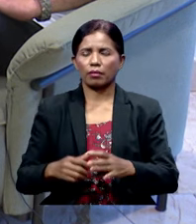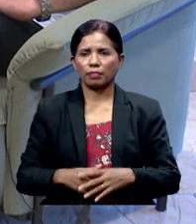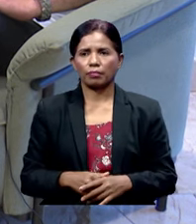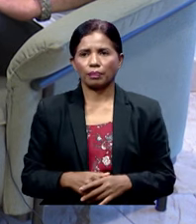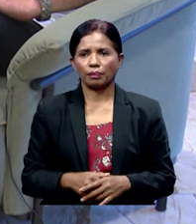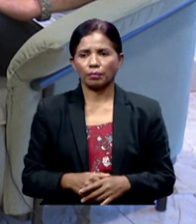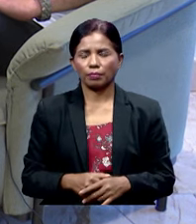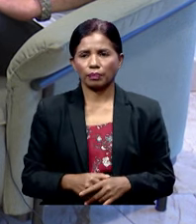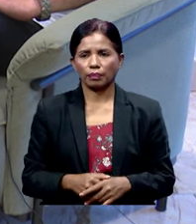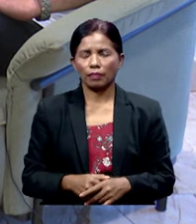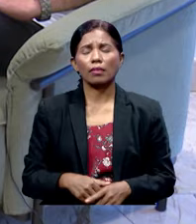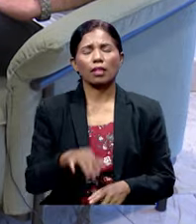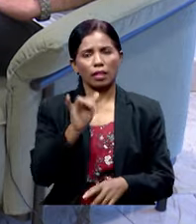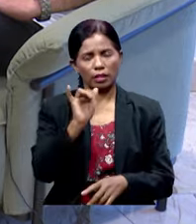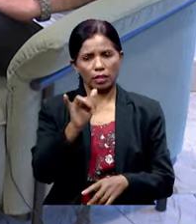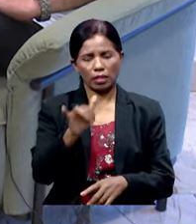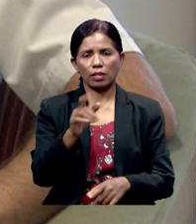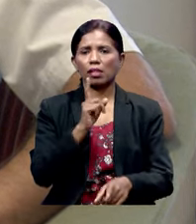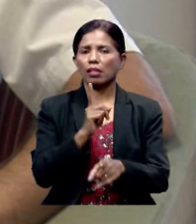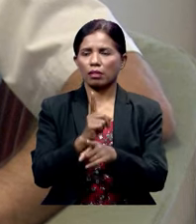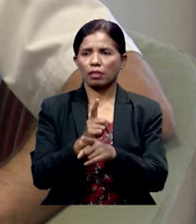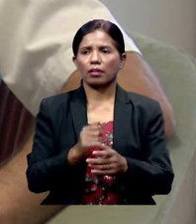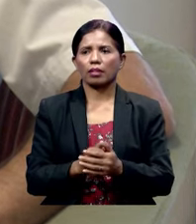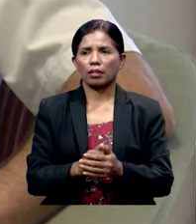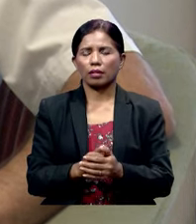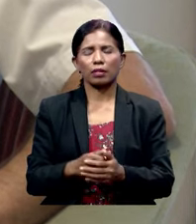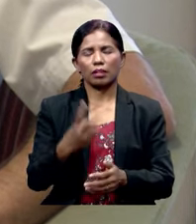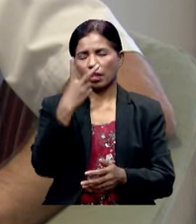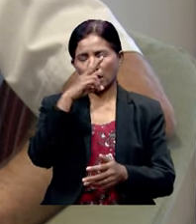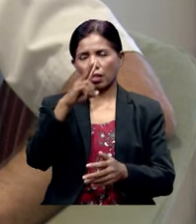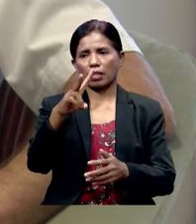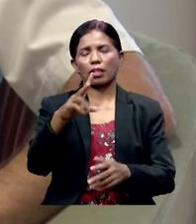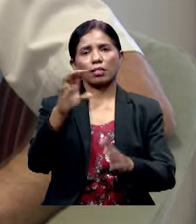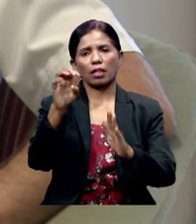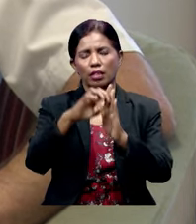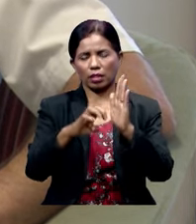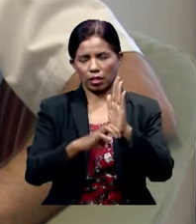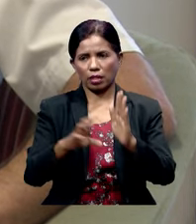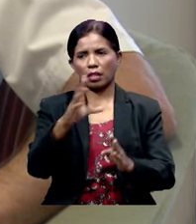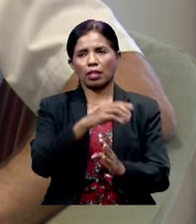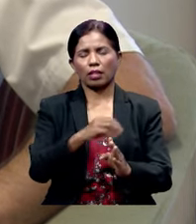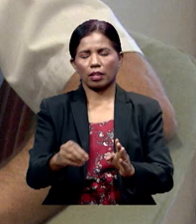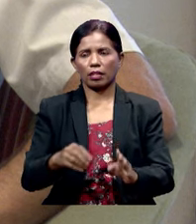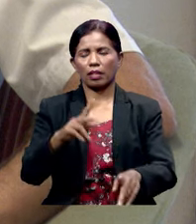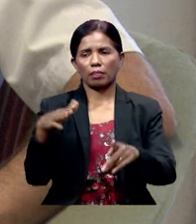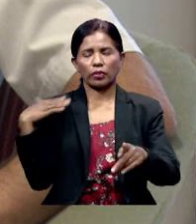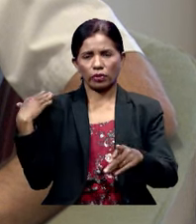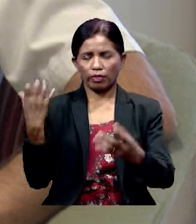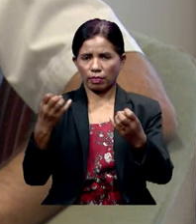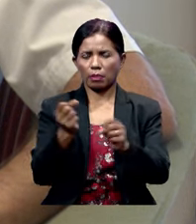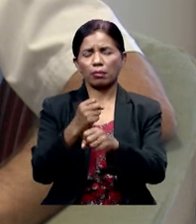questão sim é verdade estaticamente podemos dizer que há esta maior